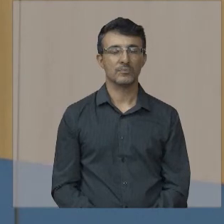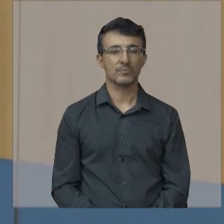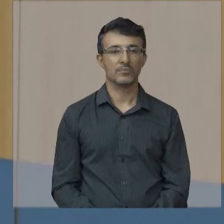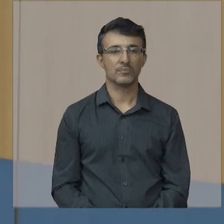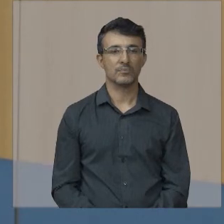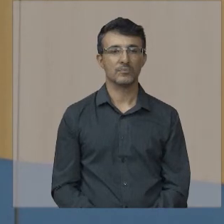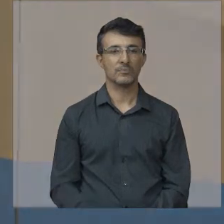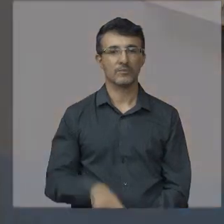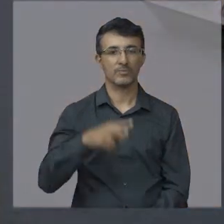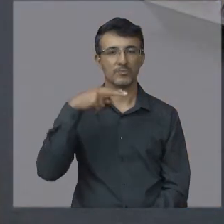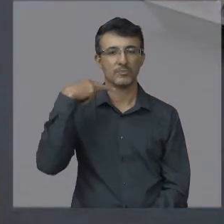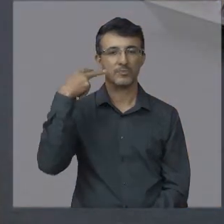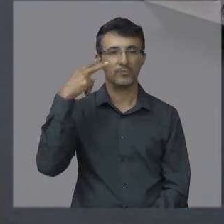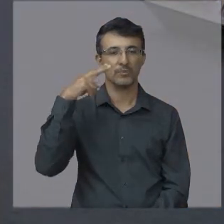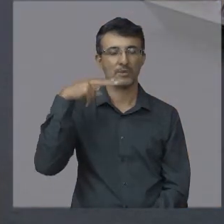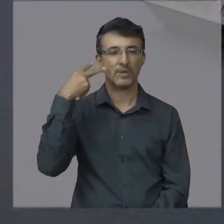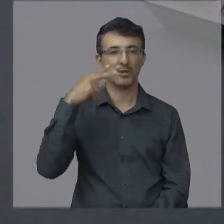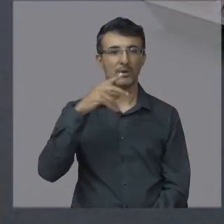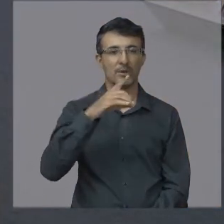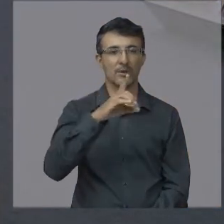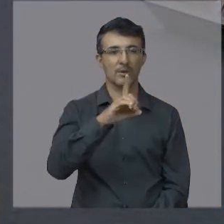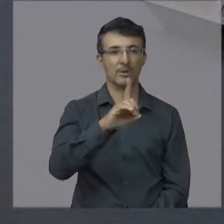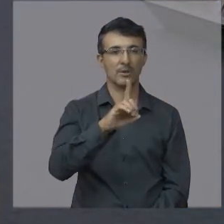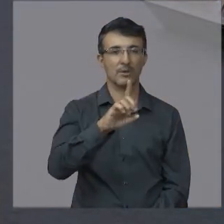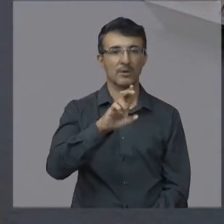Vereadora Dulce Rita.